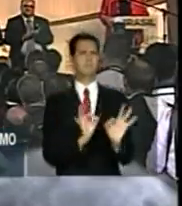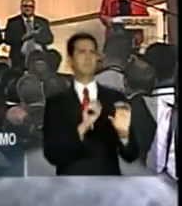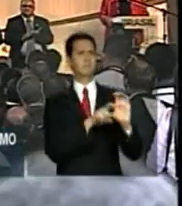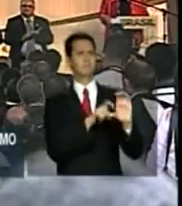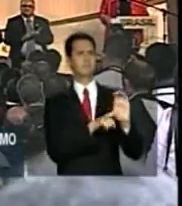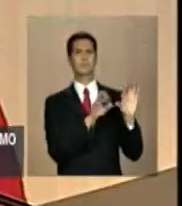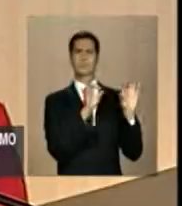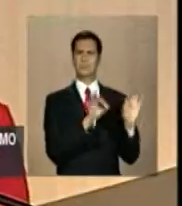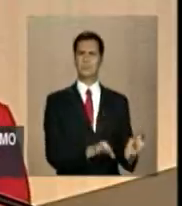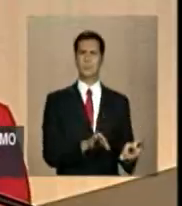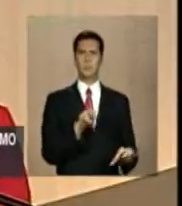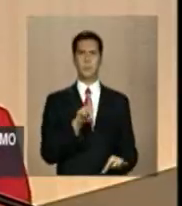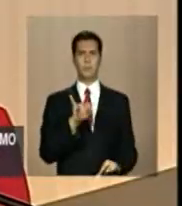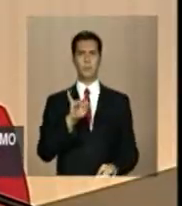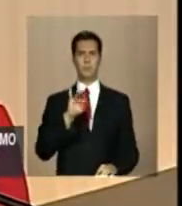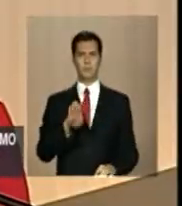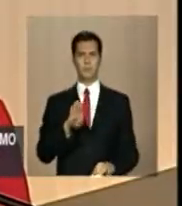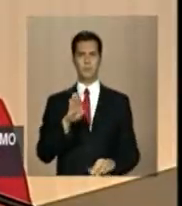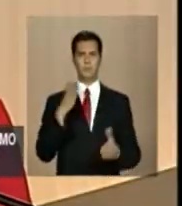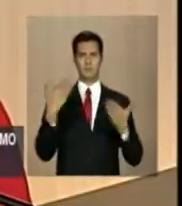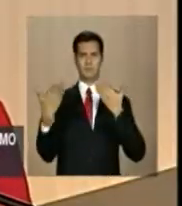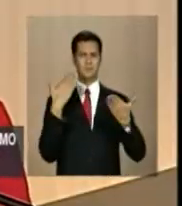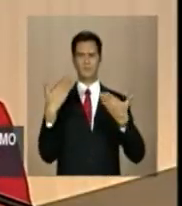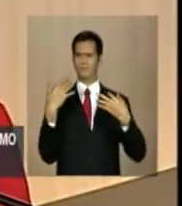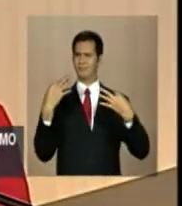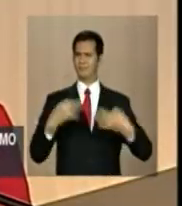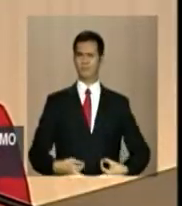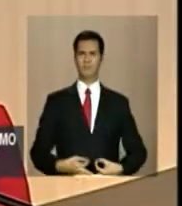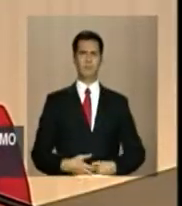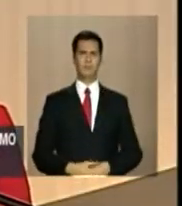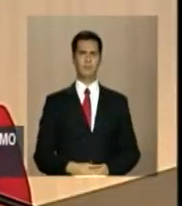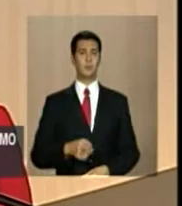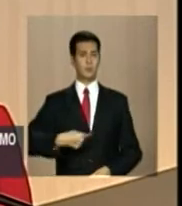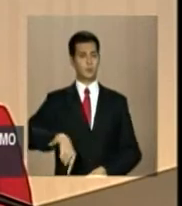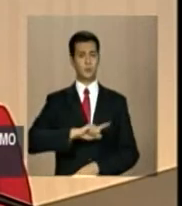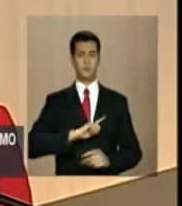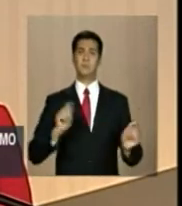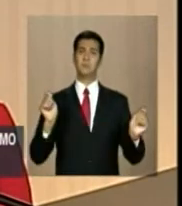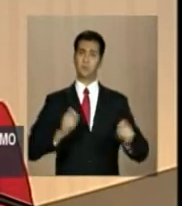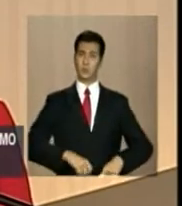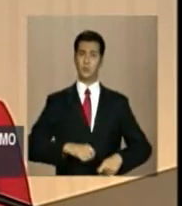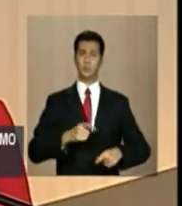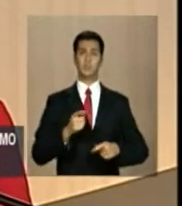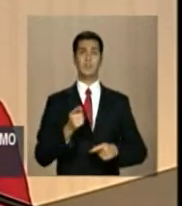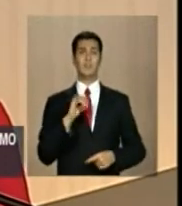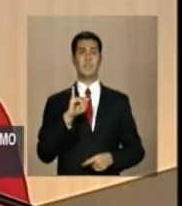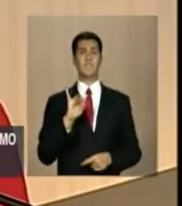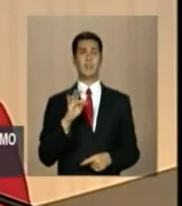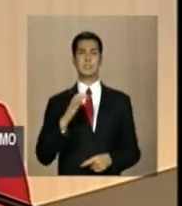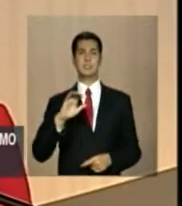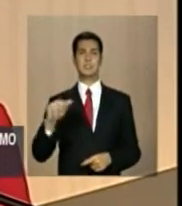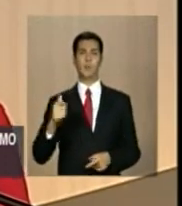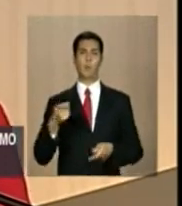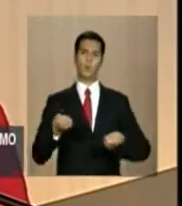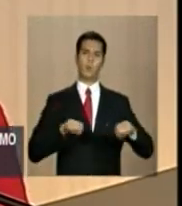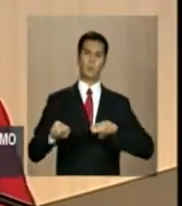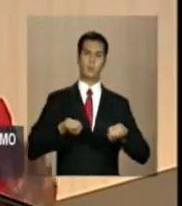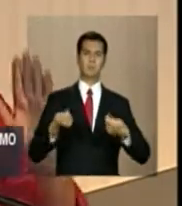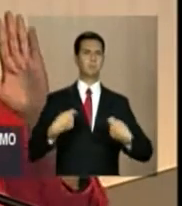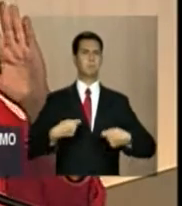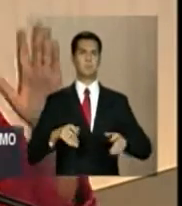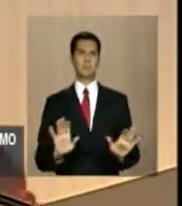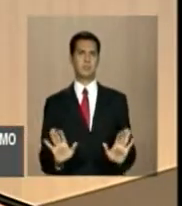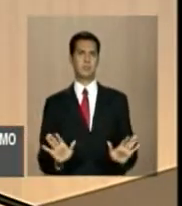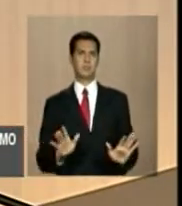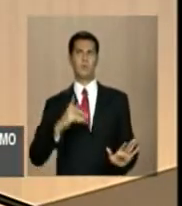dívida-PIB. Mostramos que somos capazes de controlar a inflação por nós mesmos, sem imposição